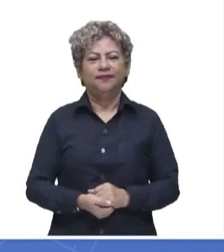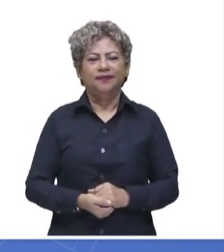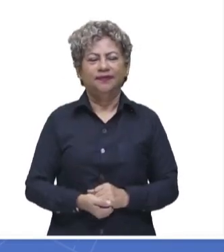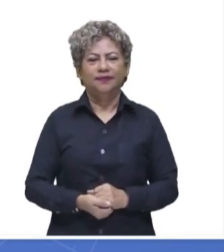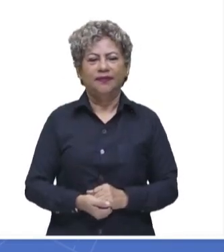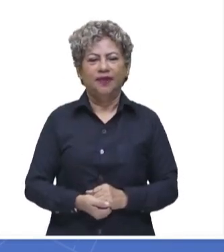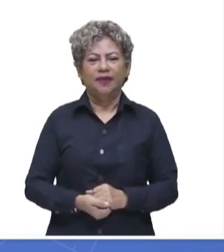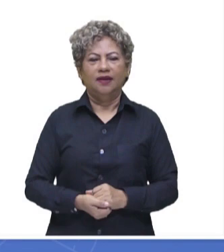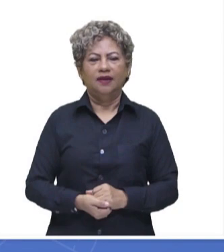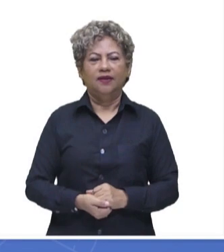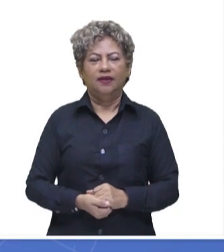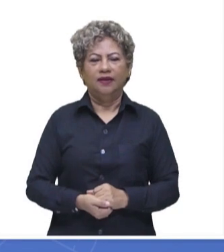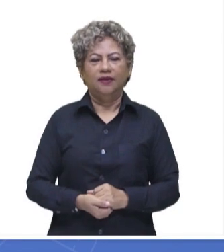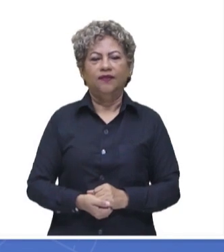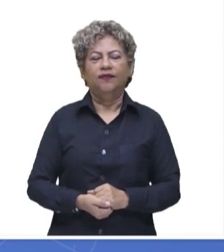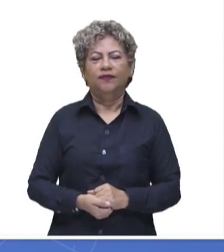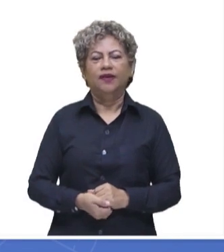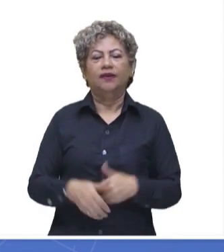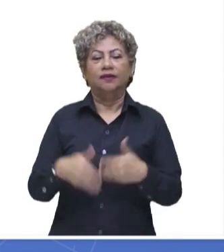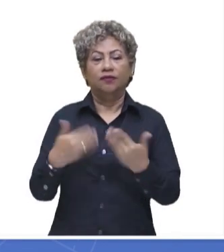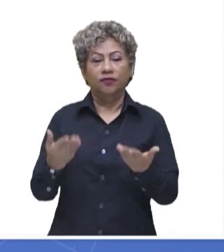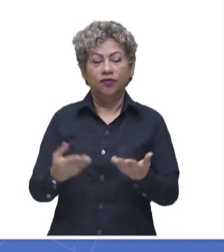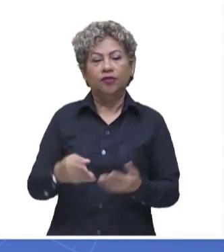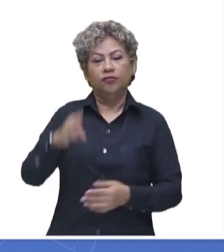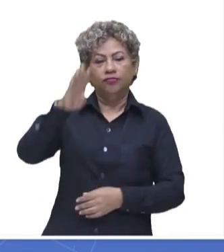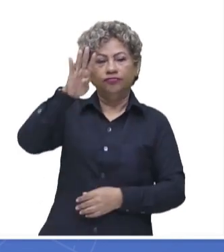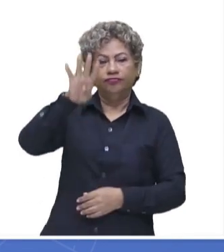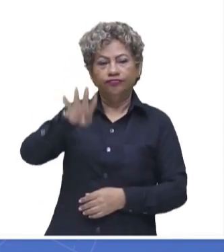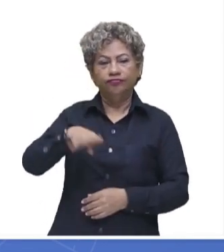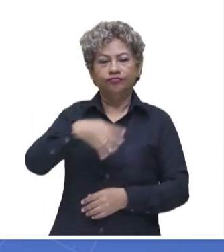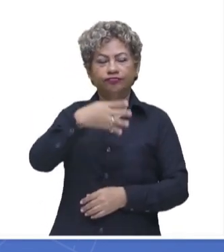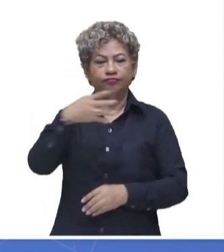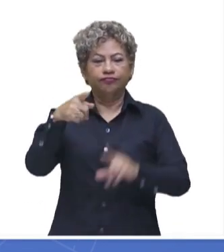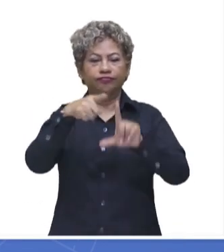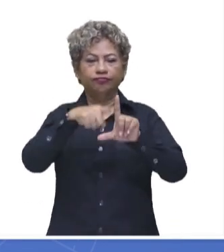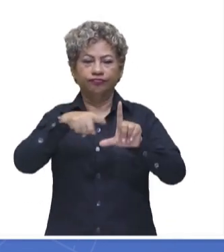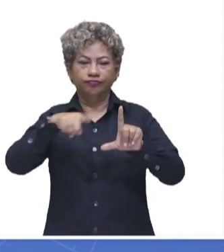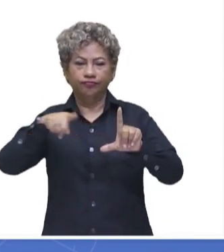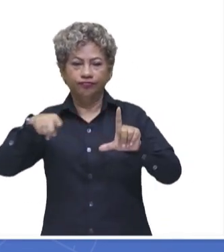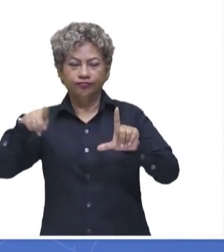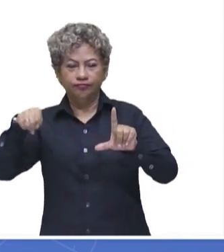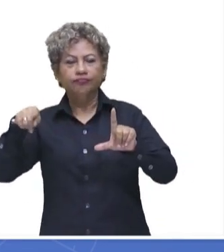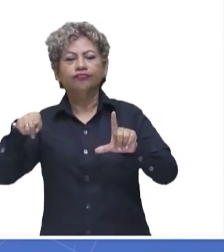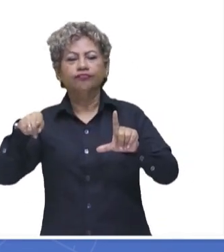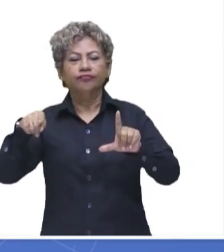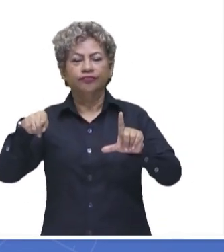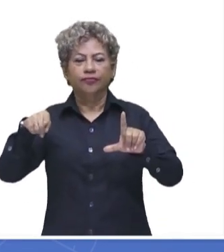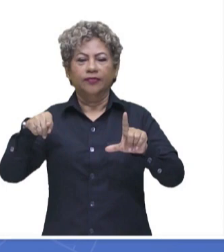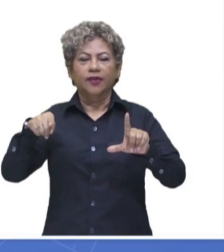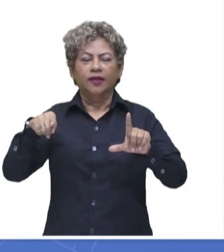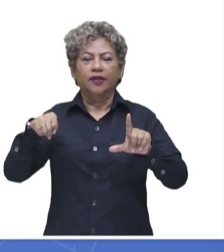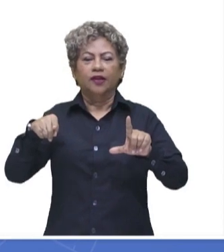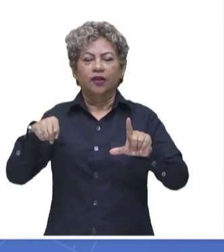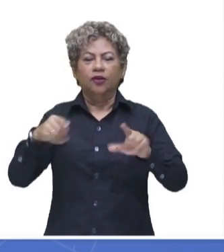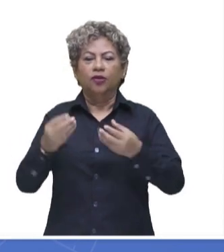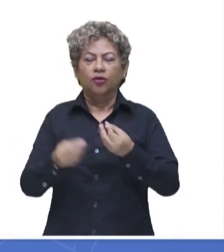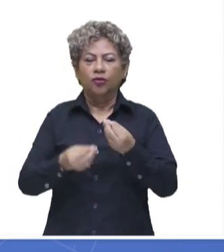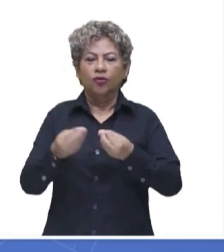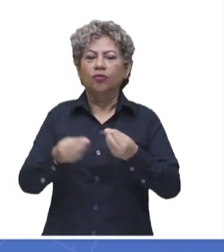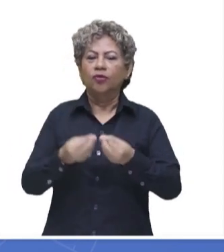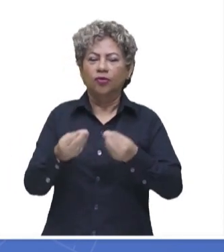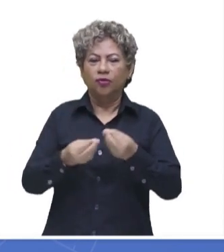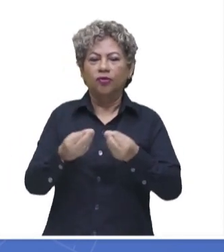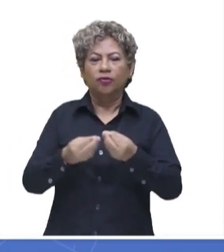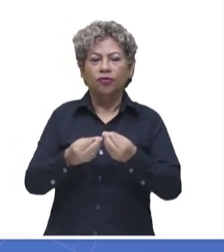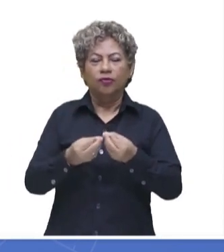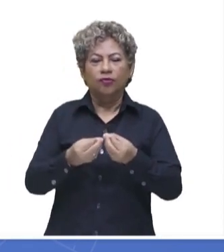Nosso último tema foi trabalhando aí a estatística, mais especificamente a distribuição de frequência, né,